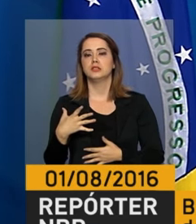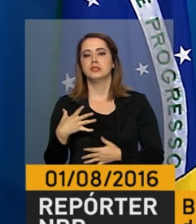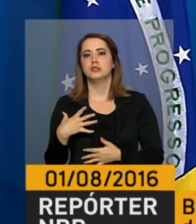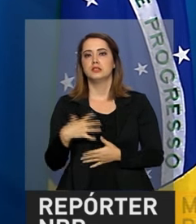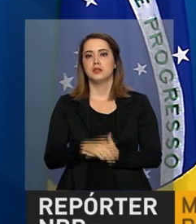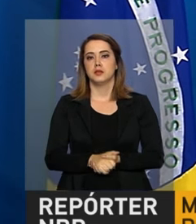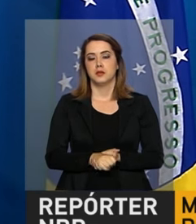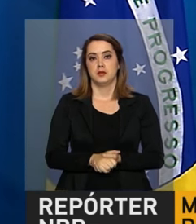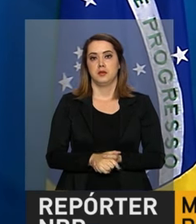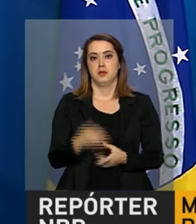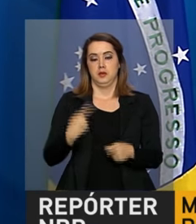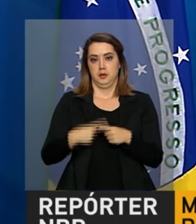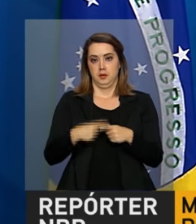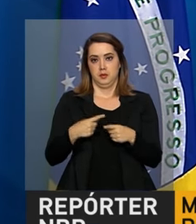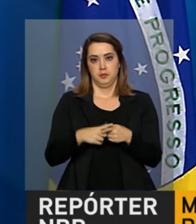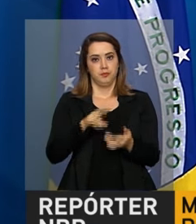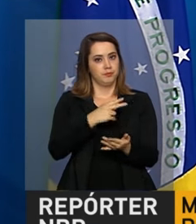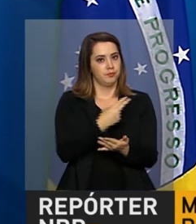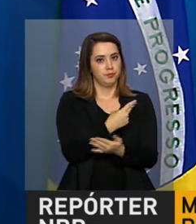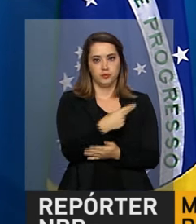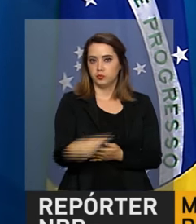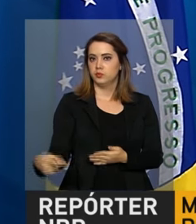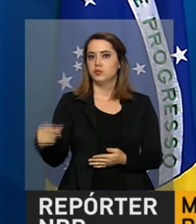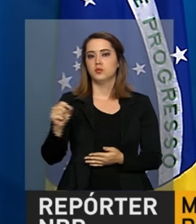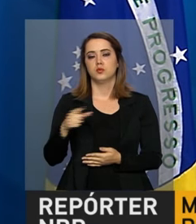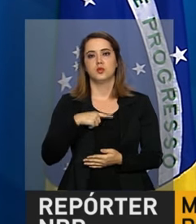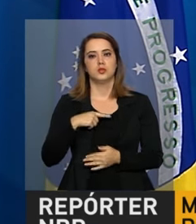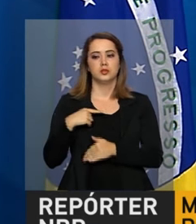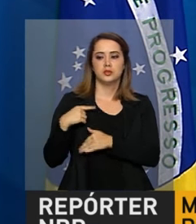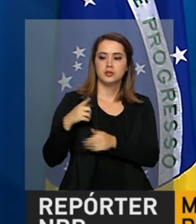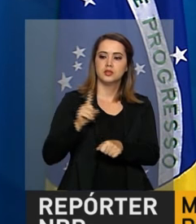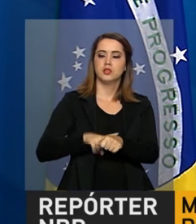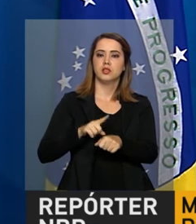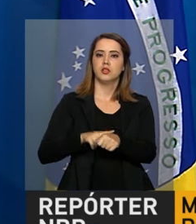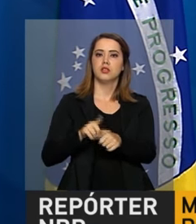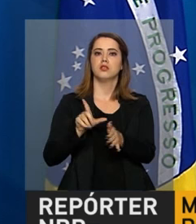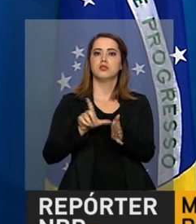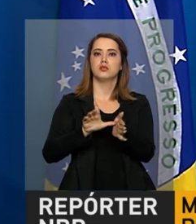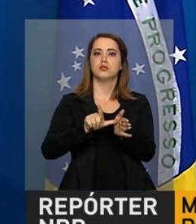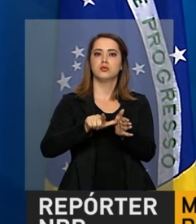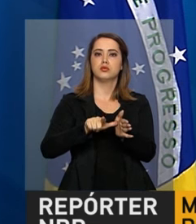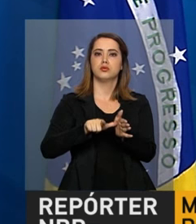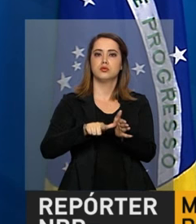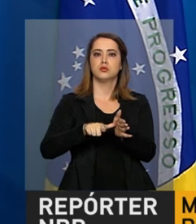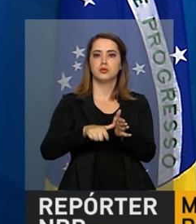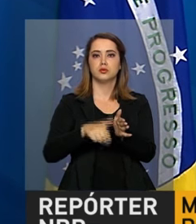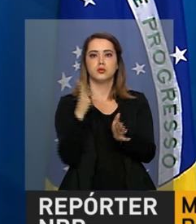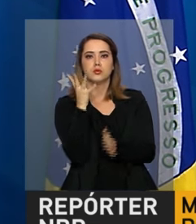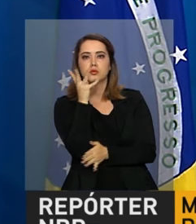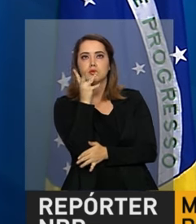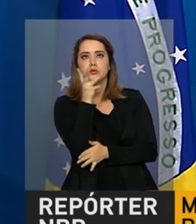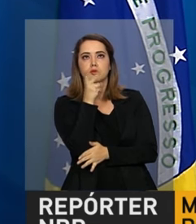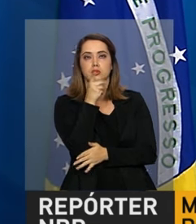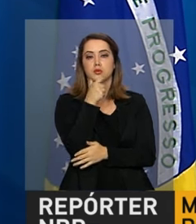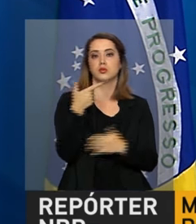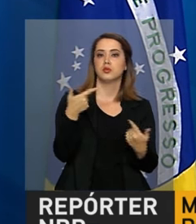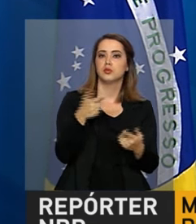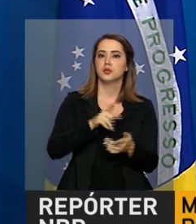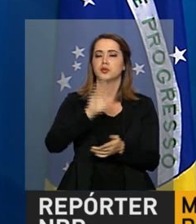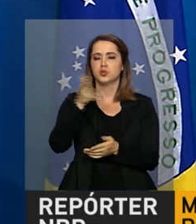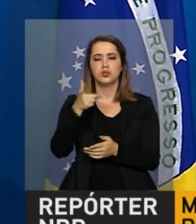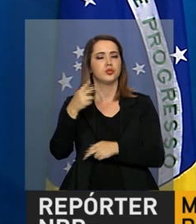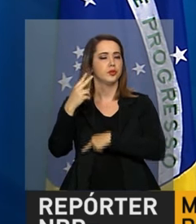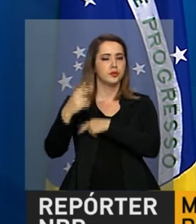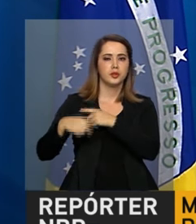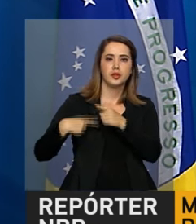porque coisas que ao longo do tempo demoravam enormemente, não vou aqui relatar as questões todas que foram